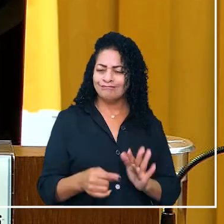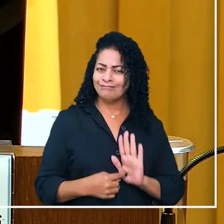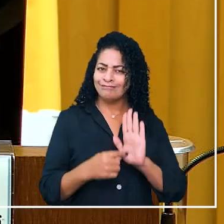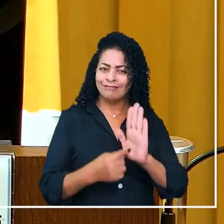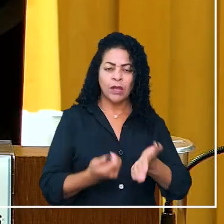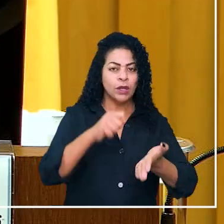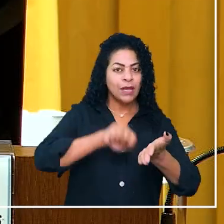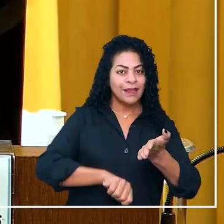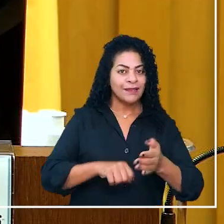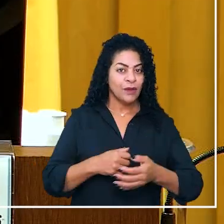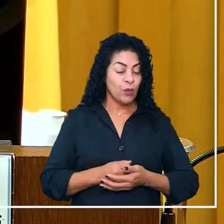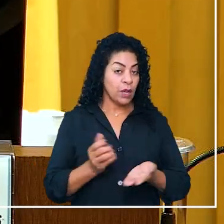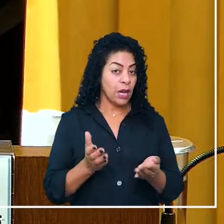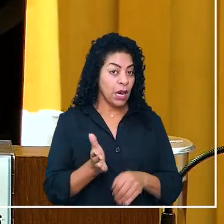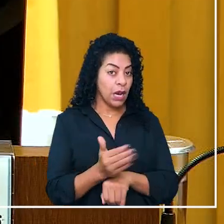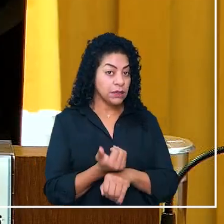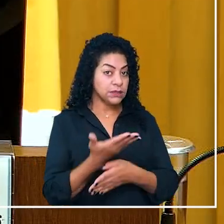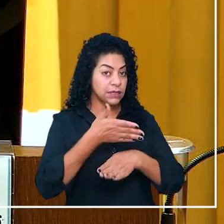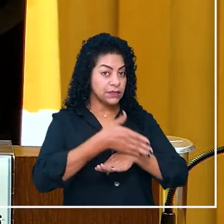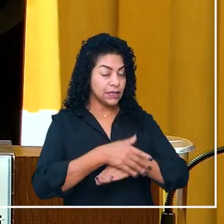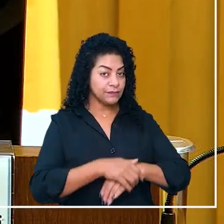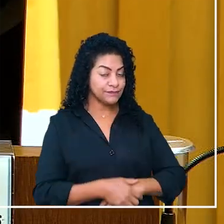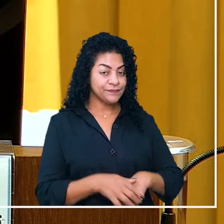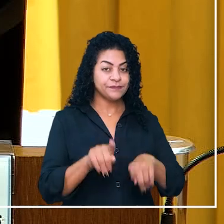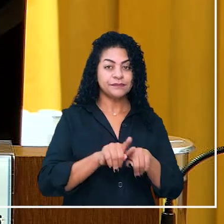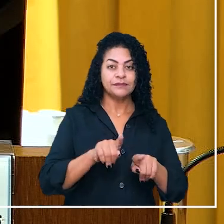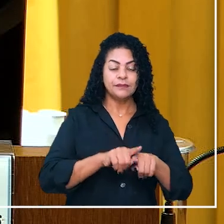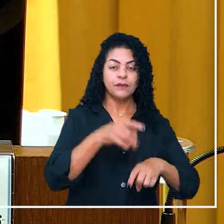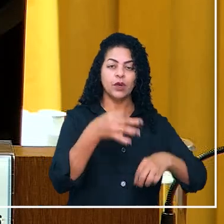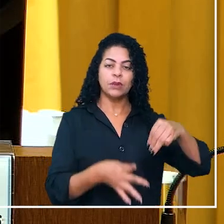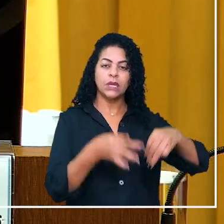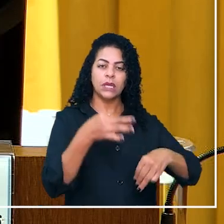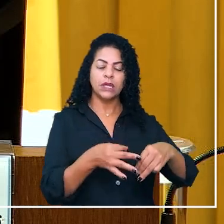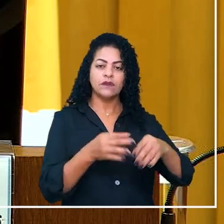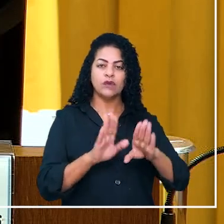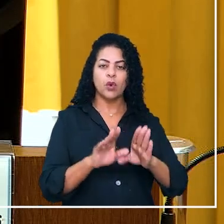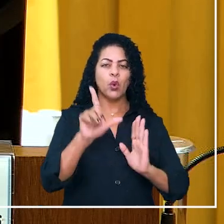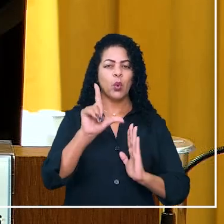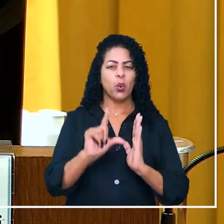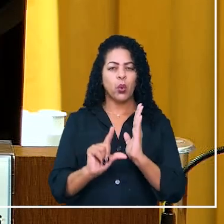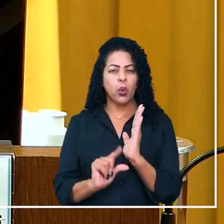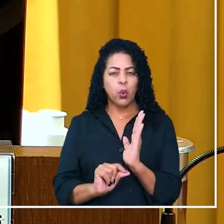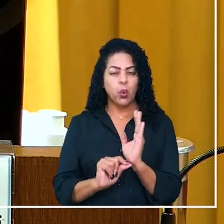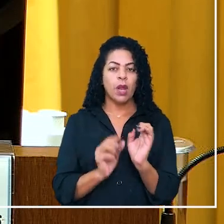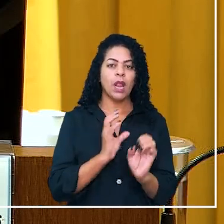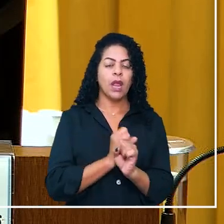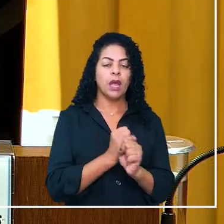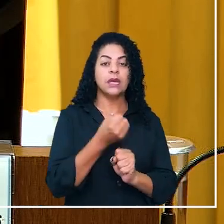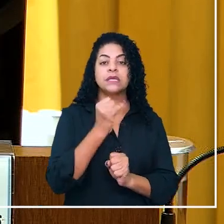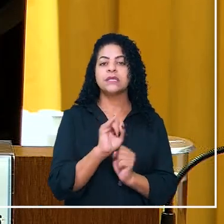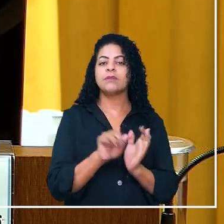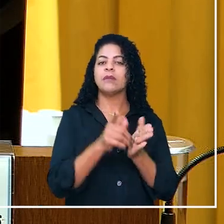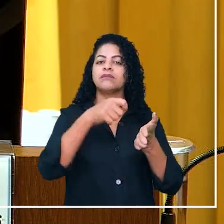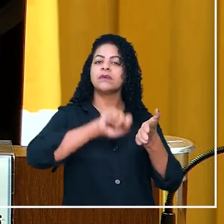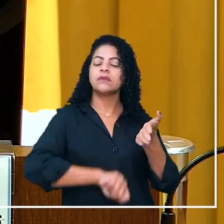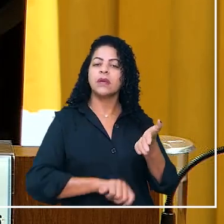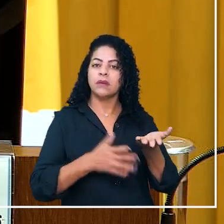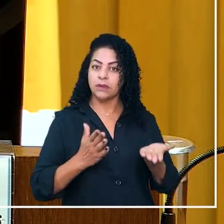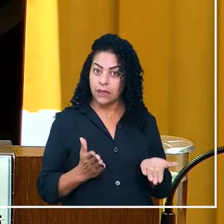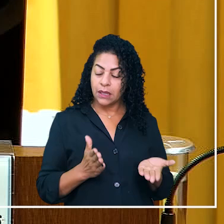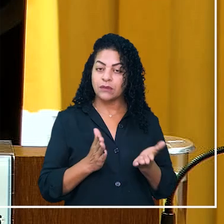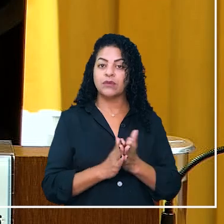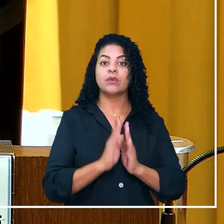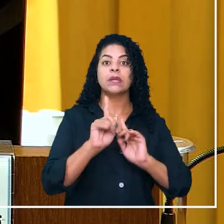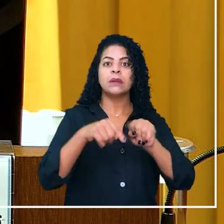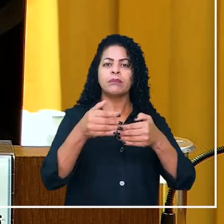do empregado. Ainda segundo o ministro, a redução da base de cálculo somente se aplica aos contratos